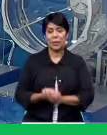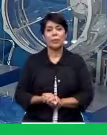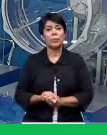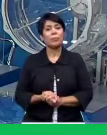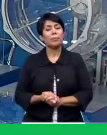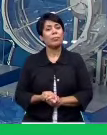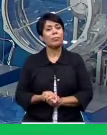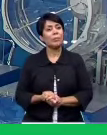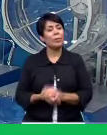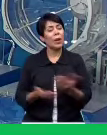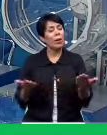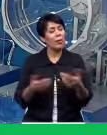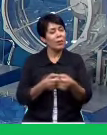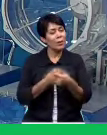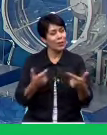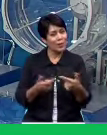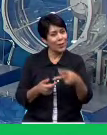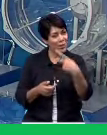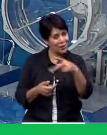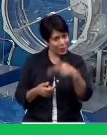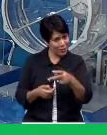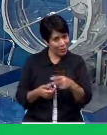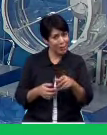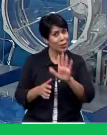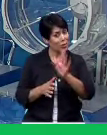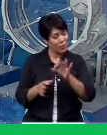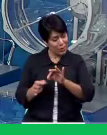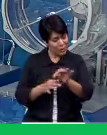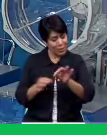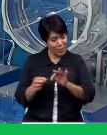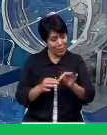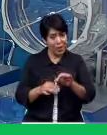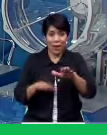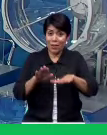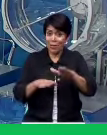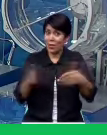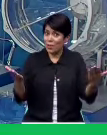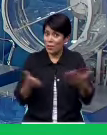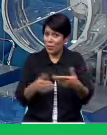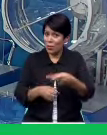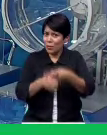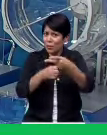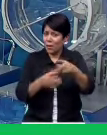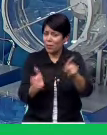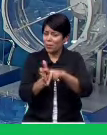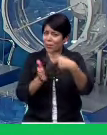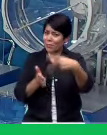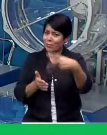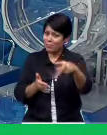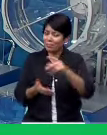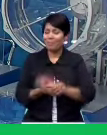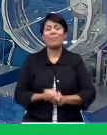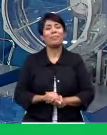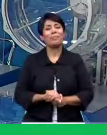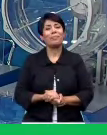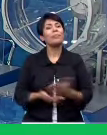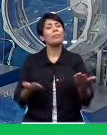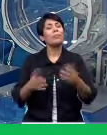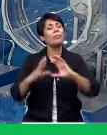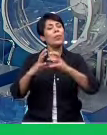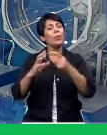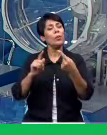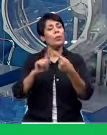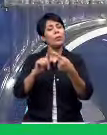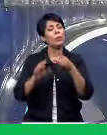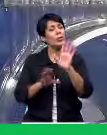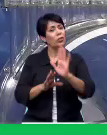56.618.358,98. Será que a sorte vai pintar por aí? Se prepara, quem sabe hoje você leva esse prêmio milionário. O nosso globo